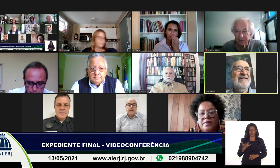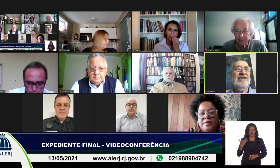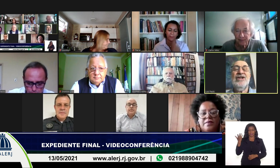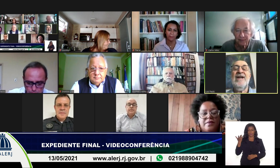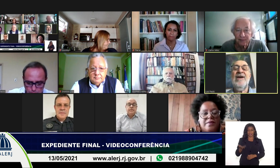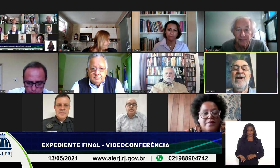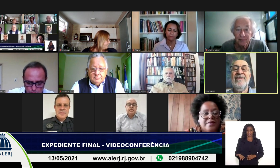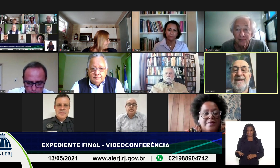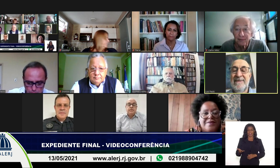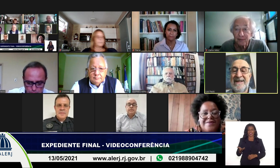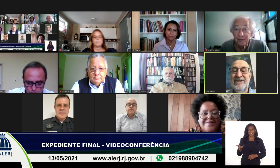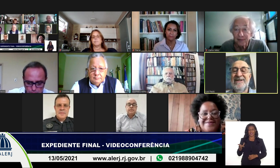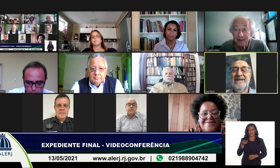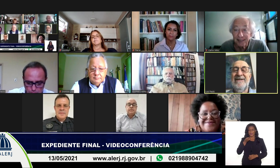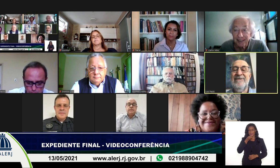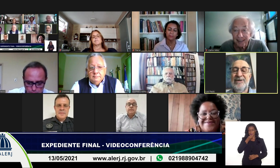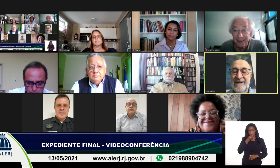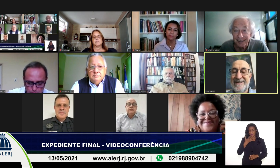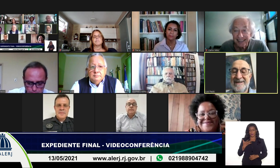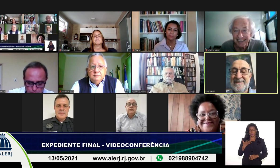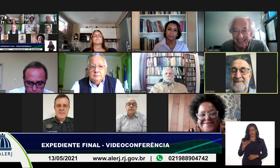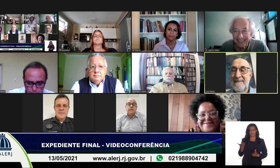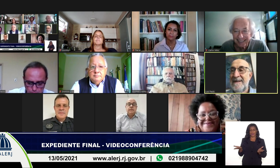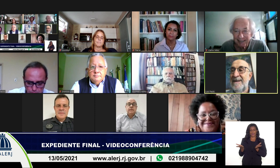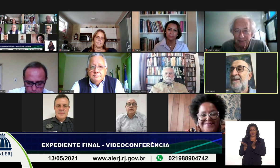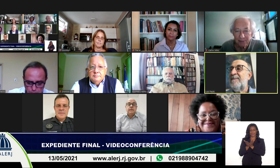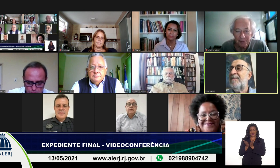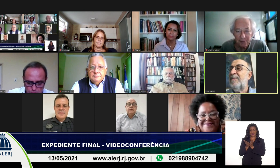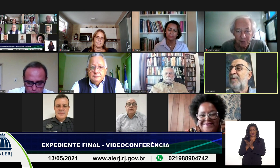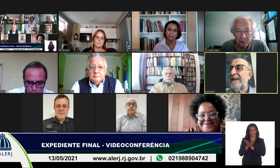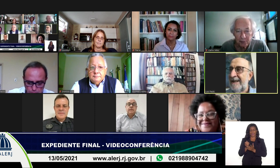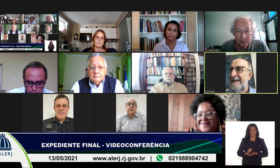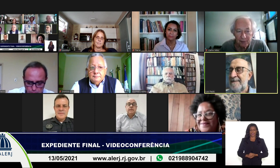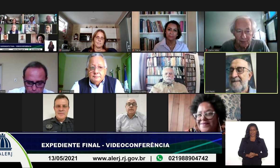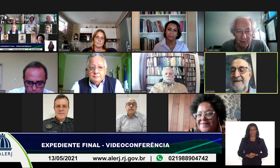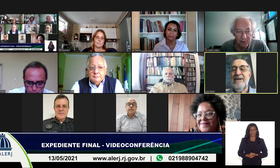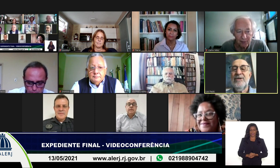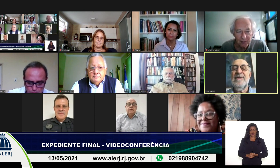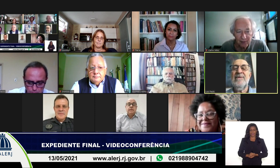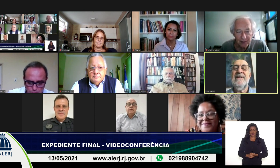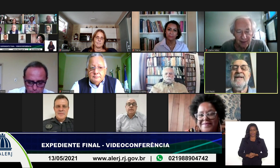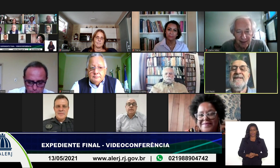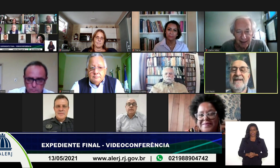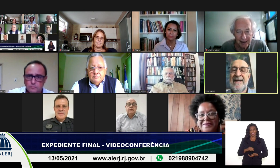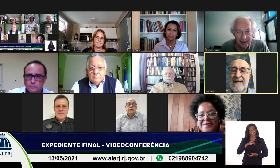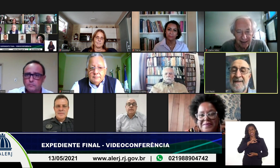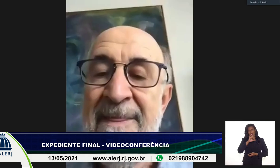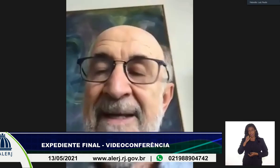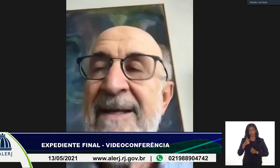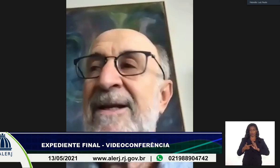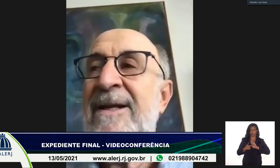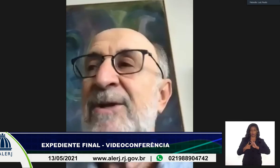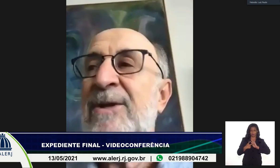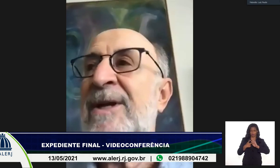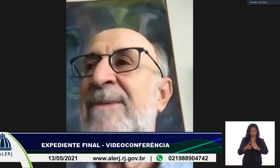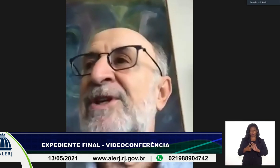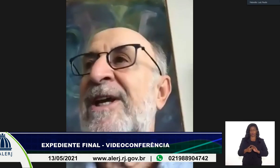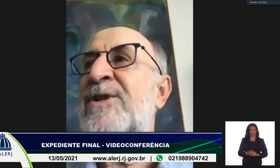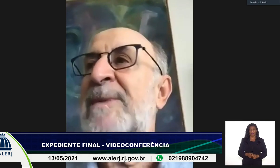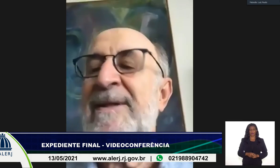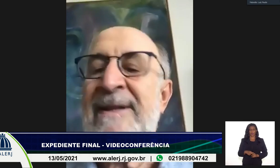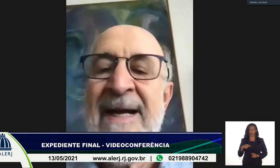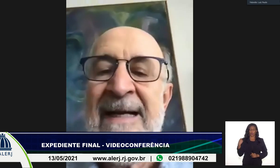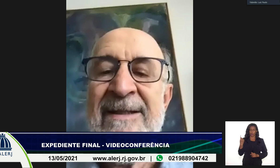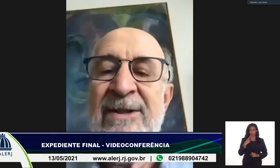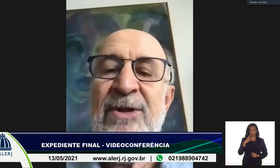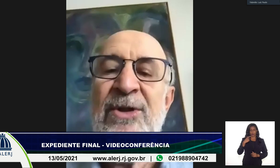excelência é generosamente evangélica porque isso que eu queria assinalar nós temos que